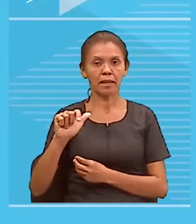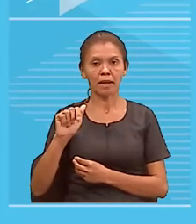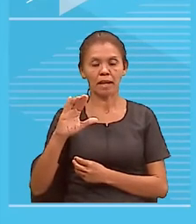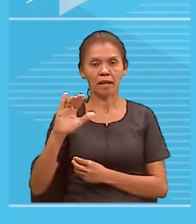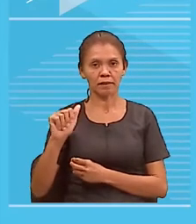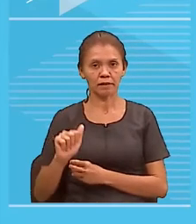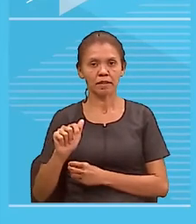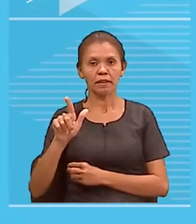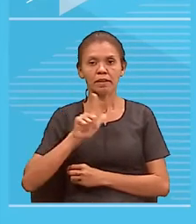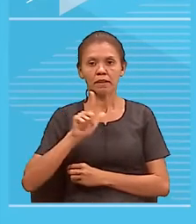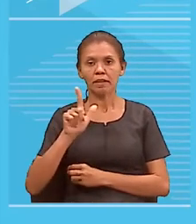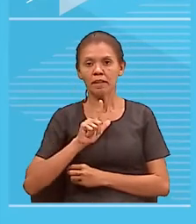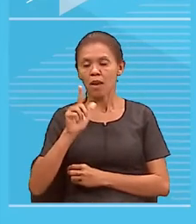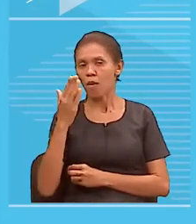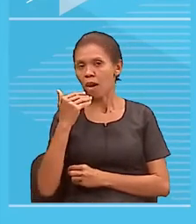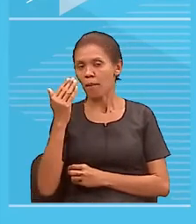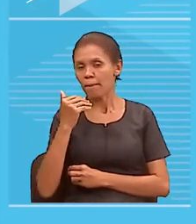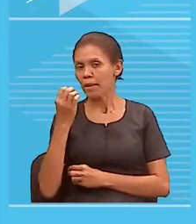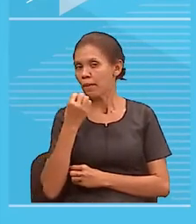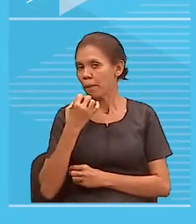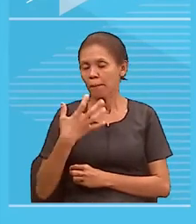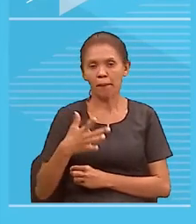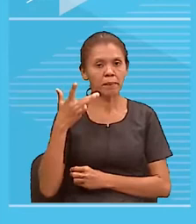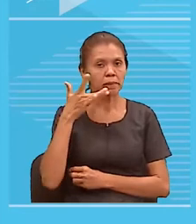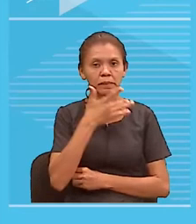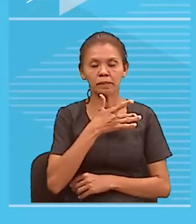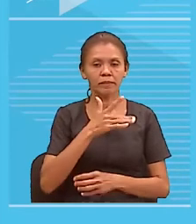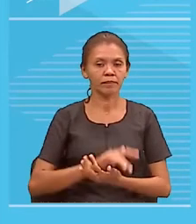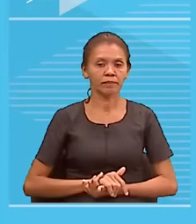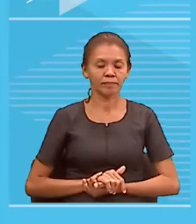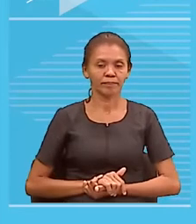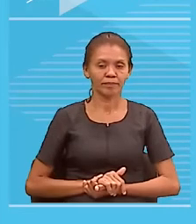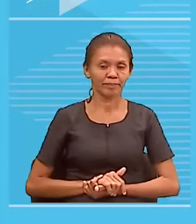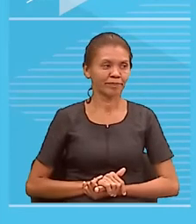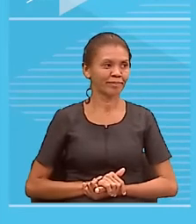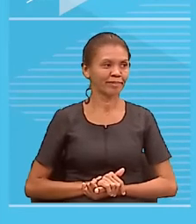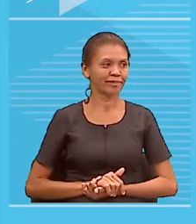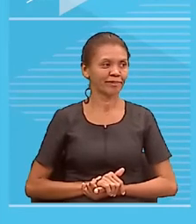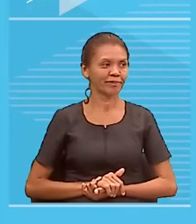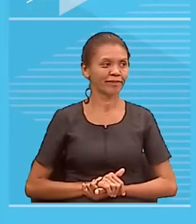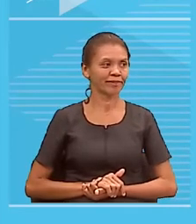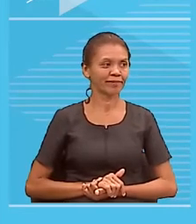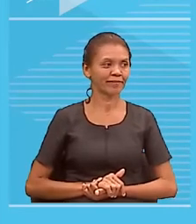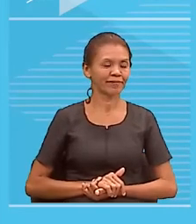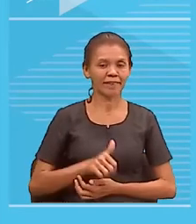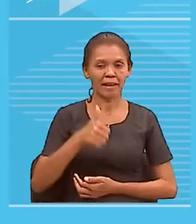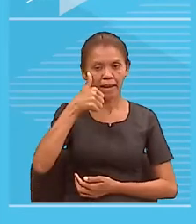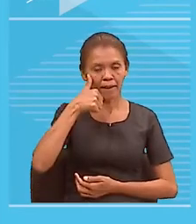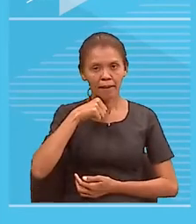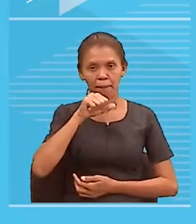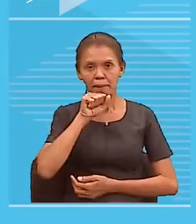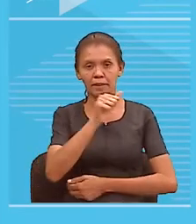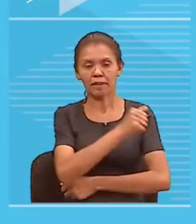alimento e o Adriana Mas é porque tua mãe planta muita coisa aí legal